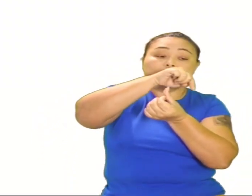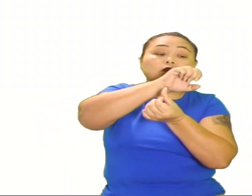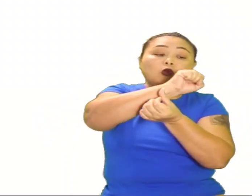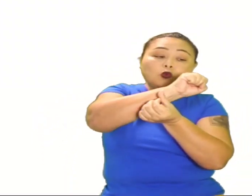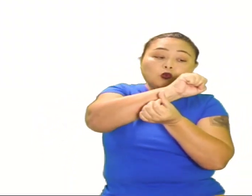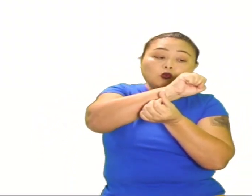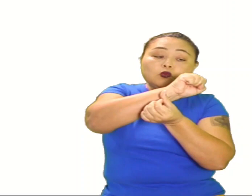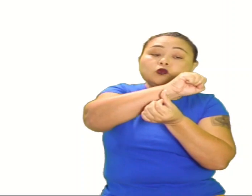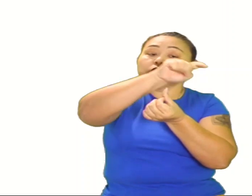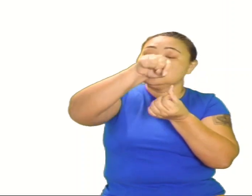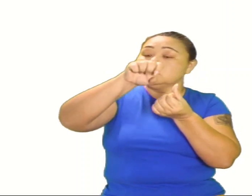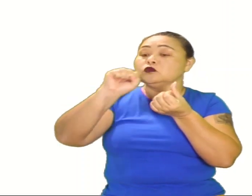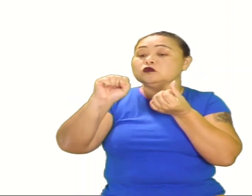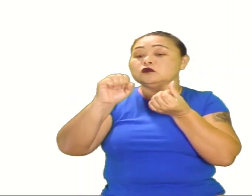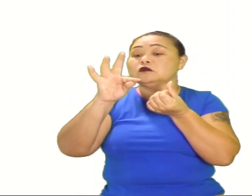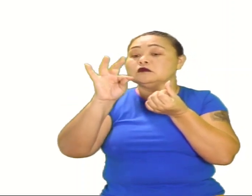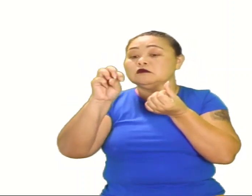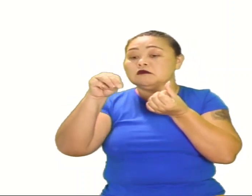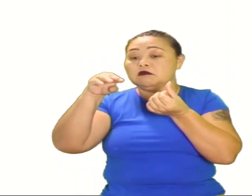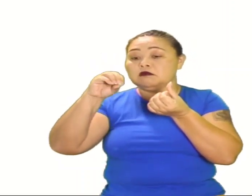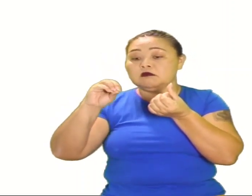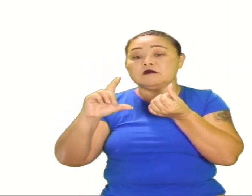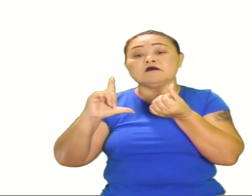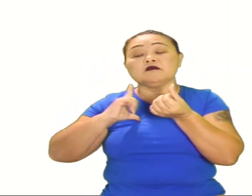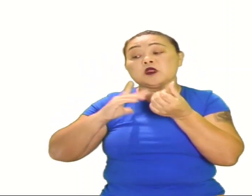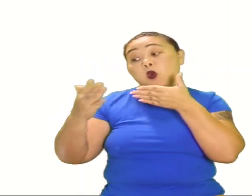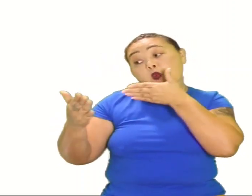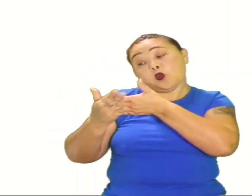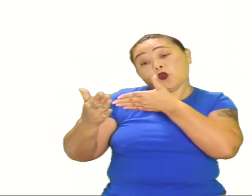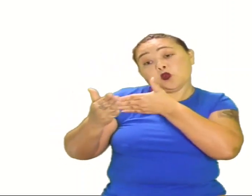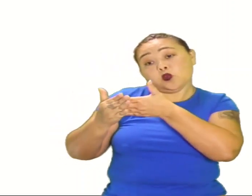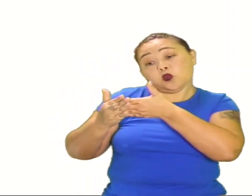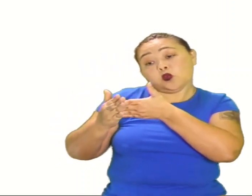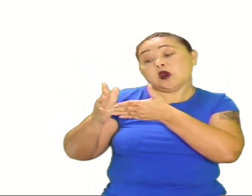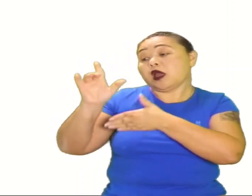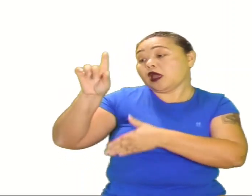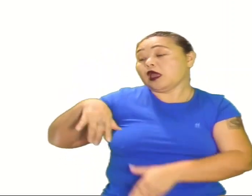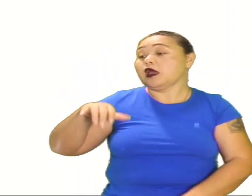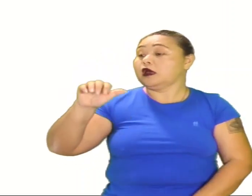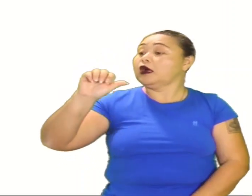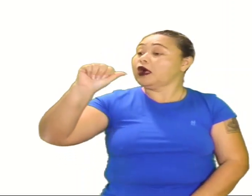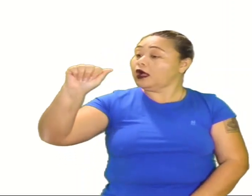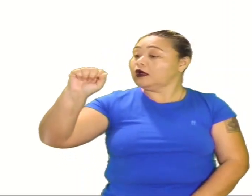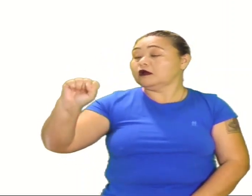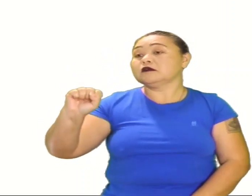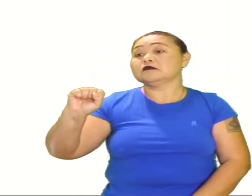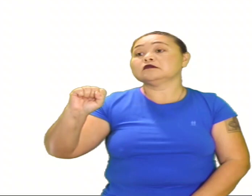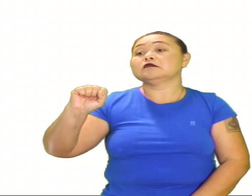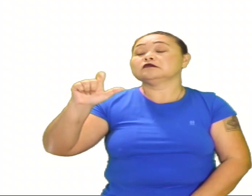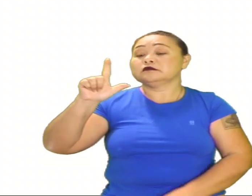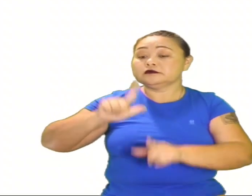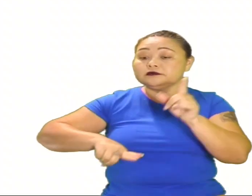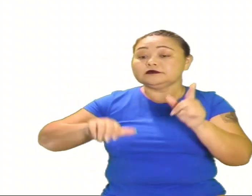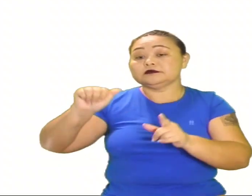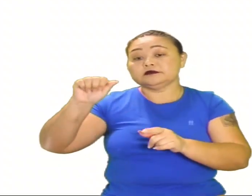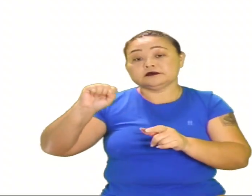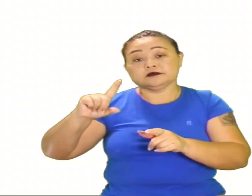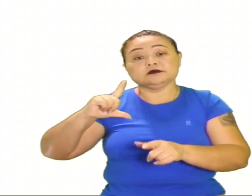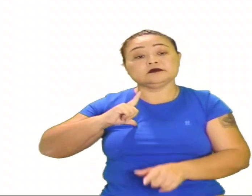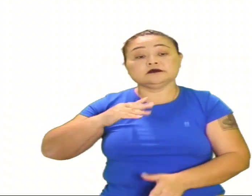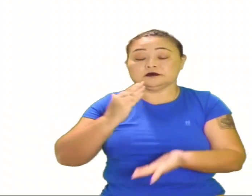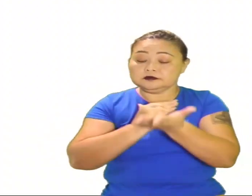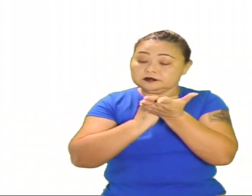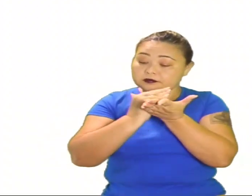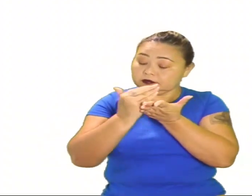8 termos, né? Então, o nosso último termo é o A8? Isso mesmo. Então, eu vou começar com o